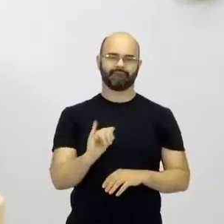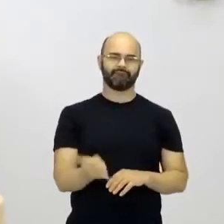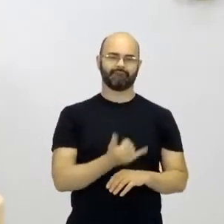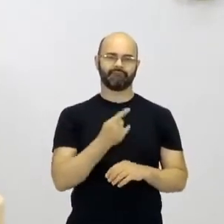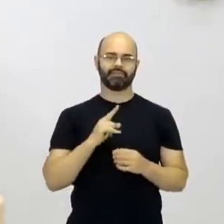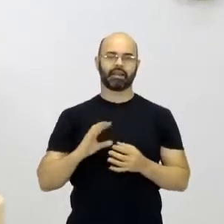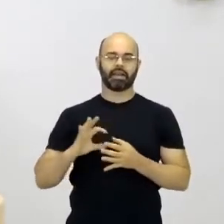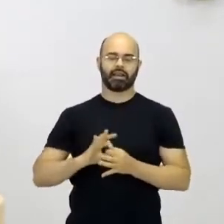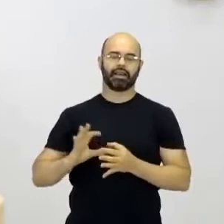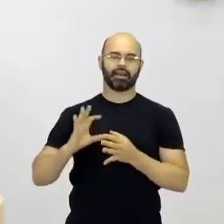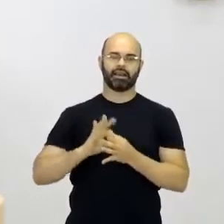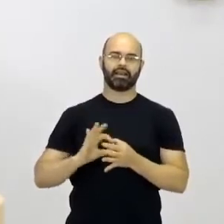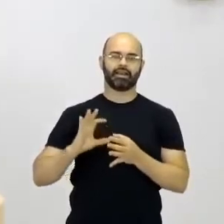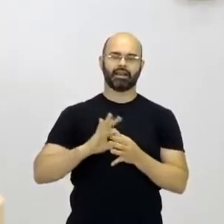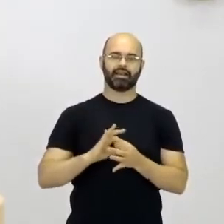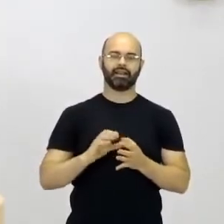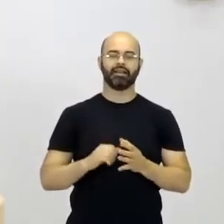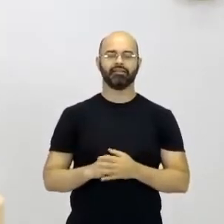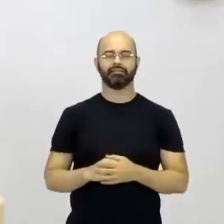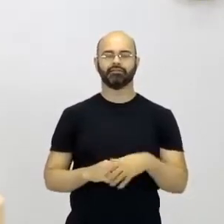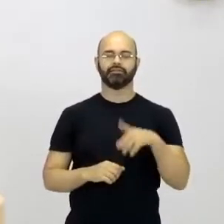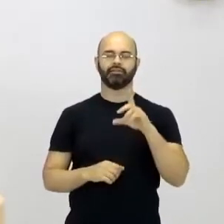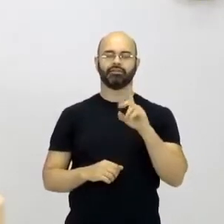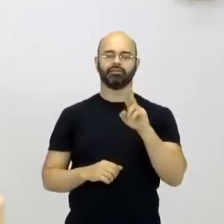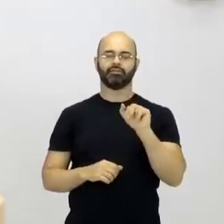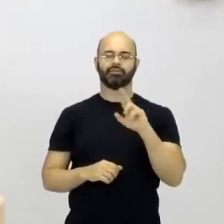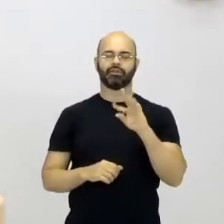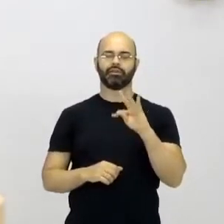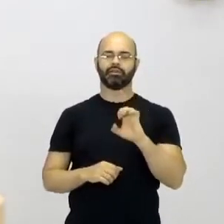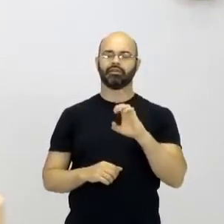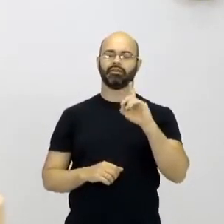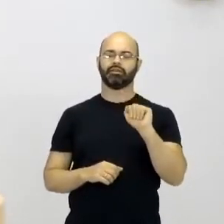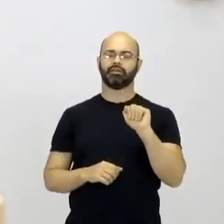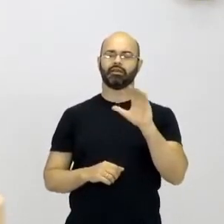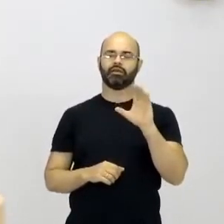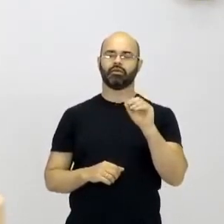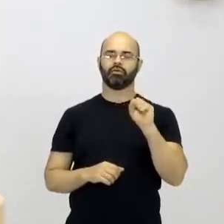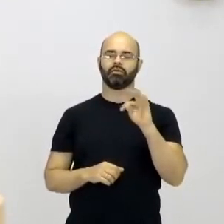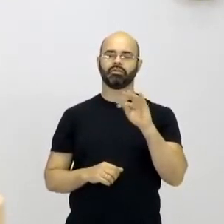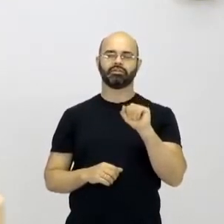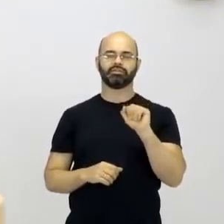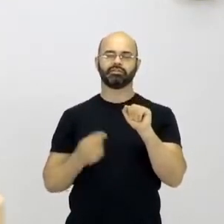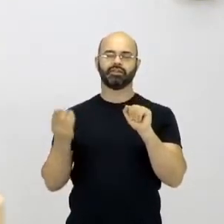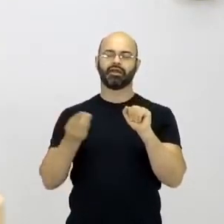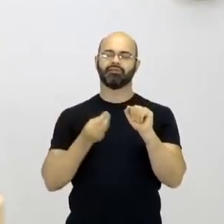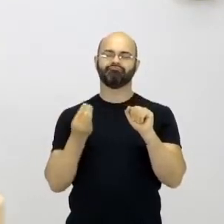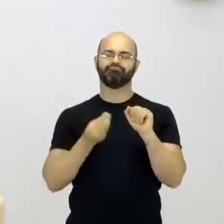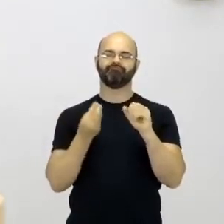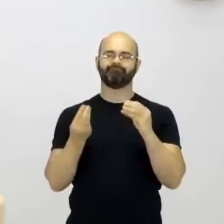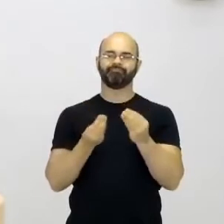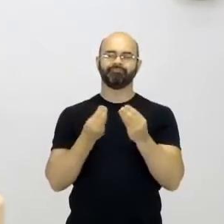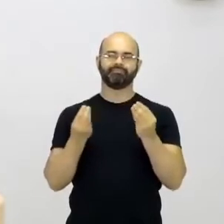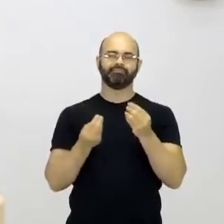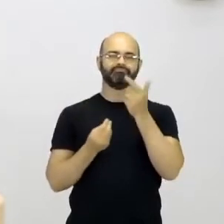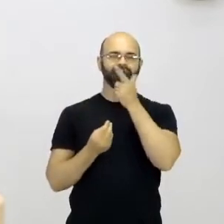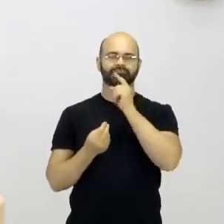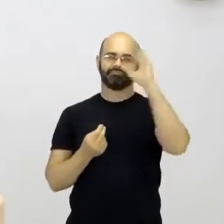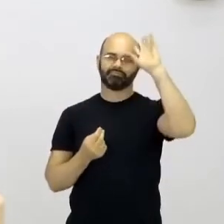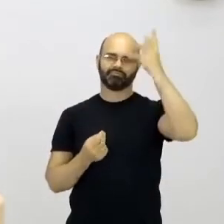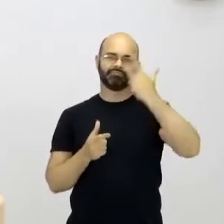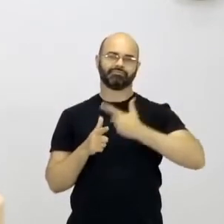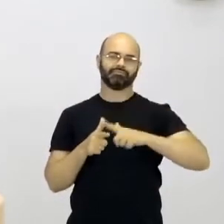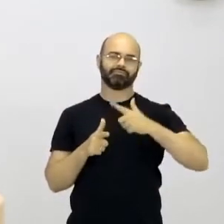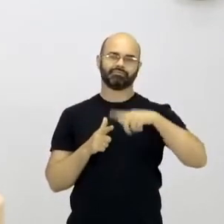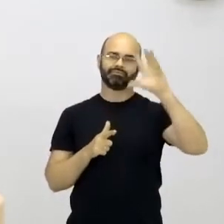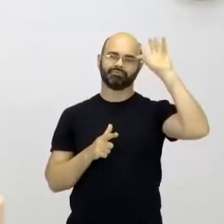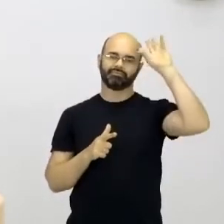fazendo alianças, né? E aí, o Duarte da Costa, ele não foi muito prestigiado porque ele não conseguiu resolver esse problema,